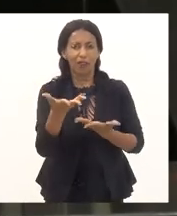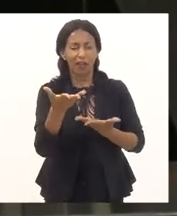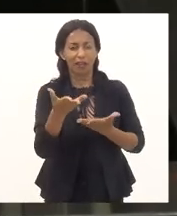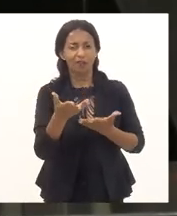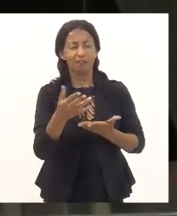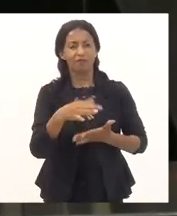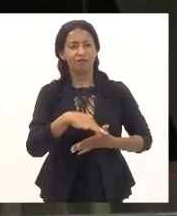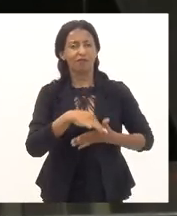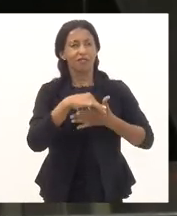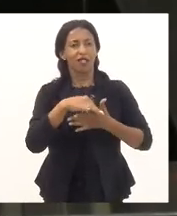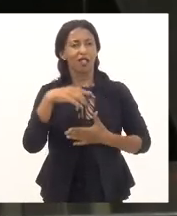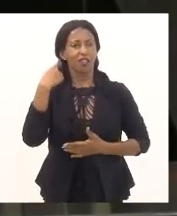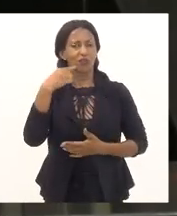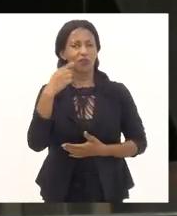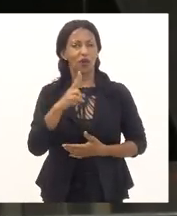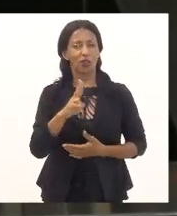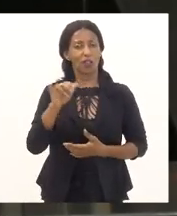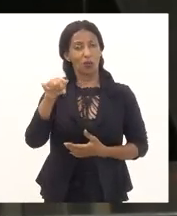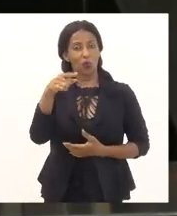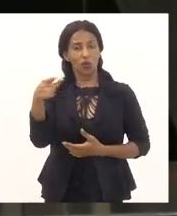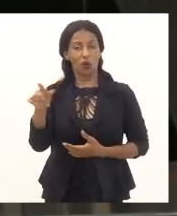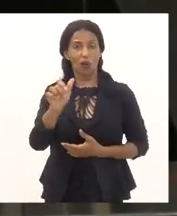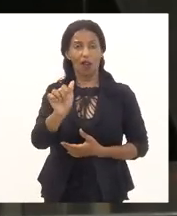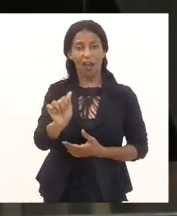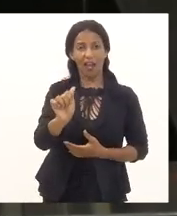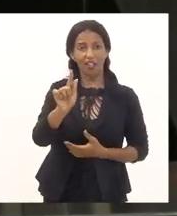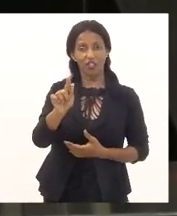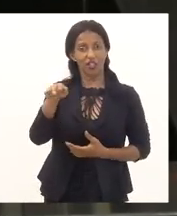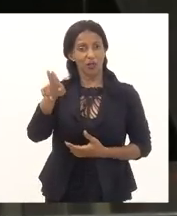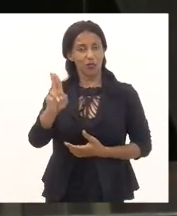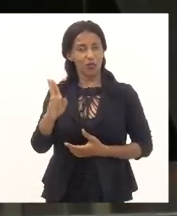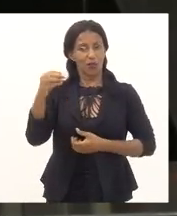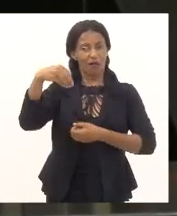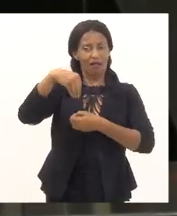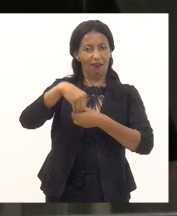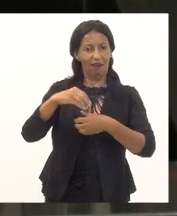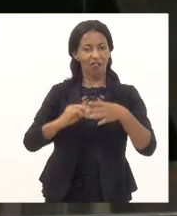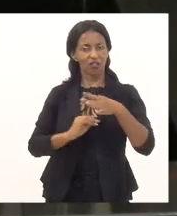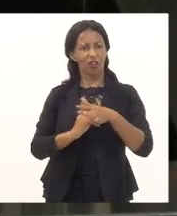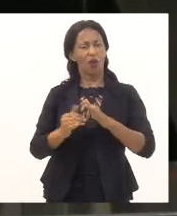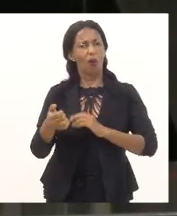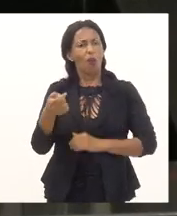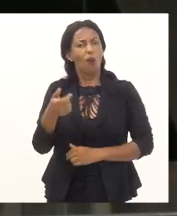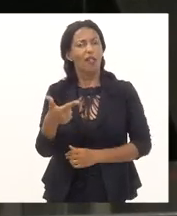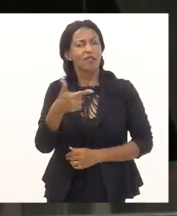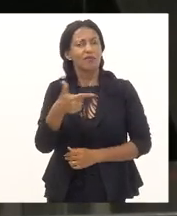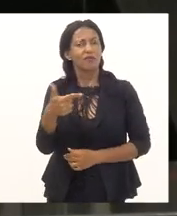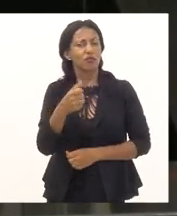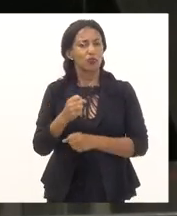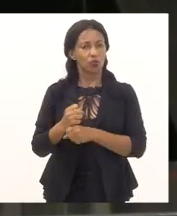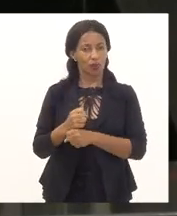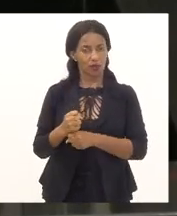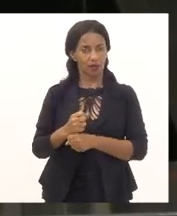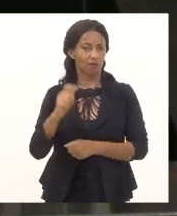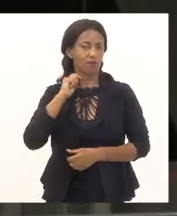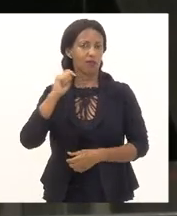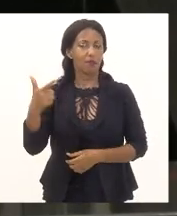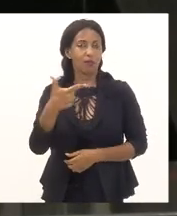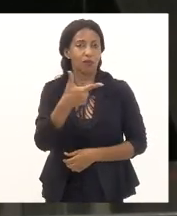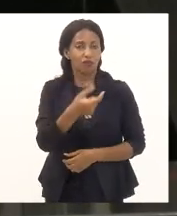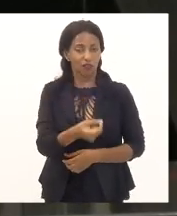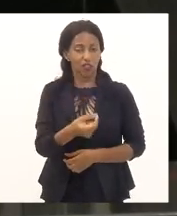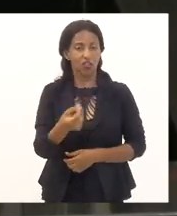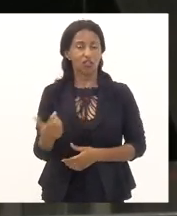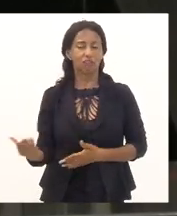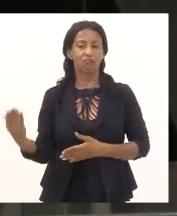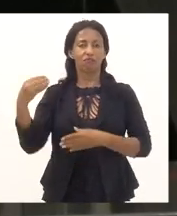a Advocacia Geral da União, a AGU, instituição que ele integra há quase 22 anos. Em abril de 2020, ele